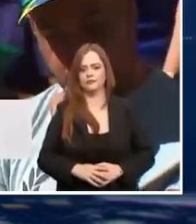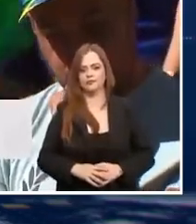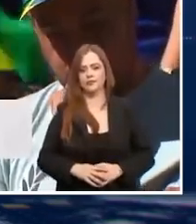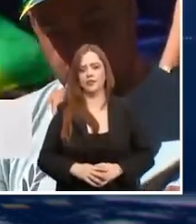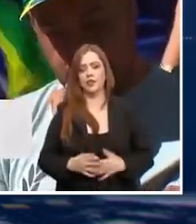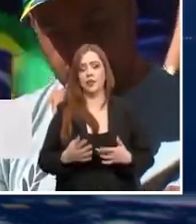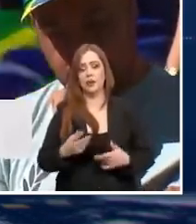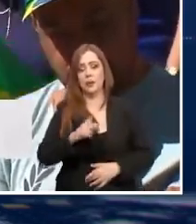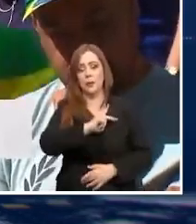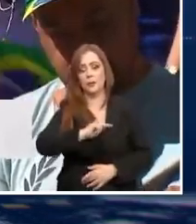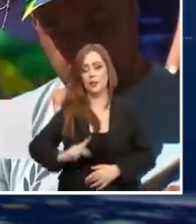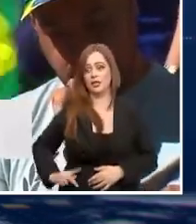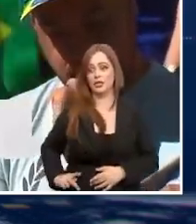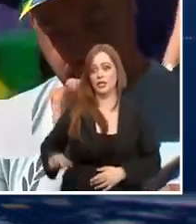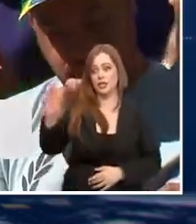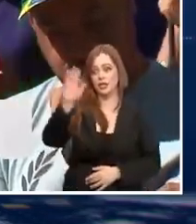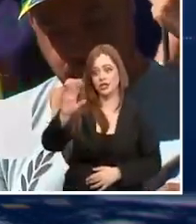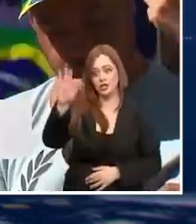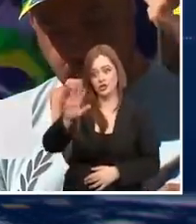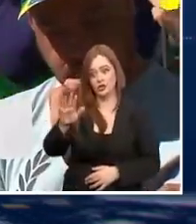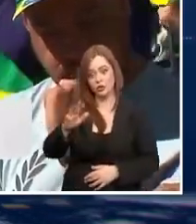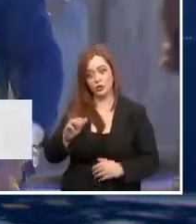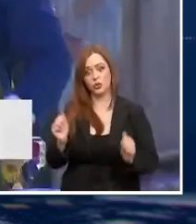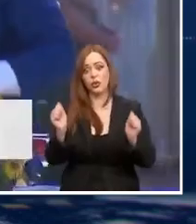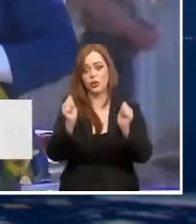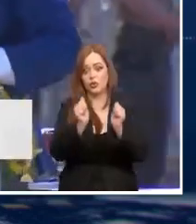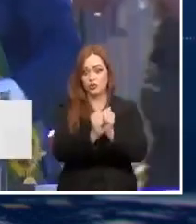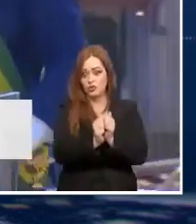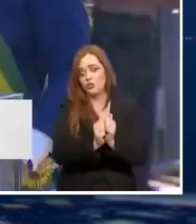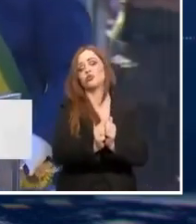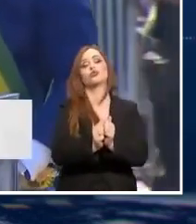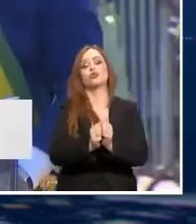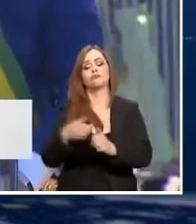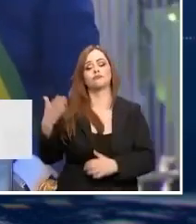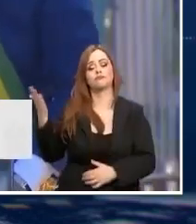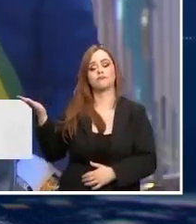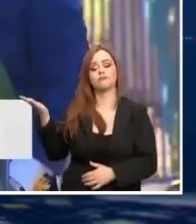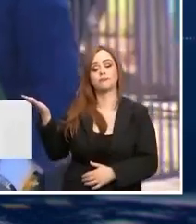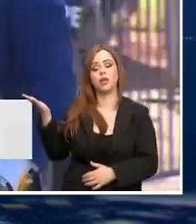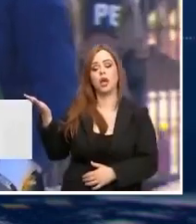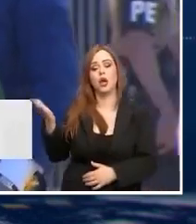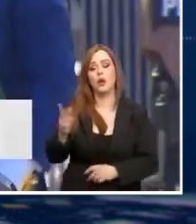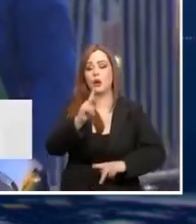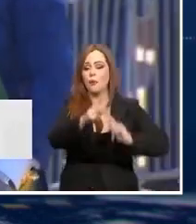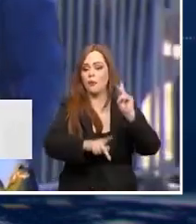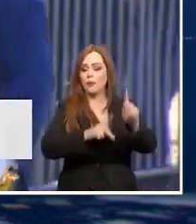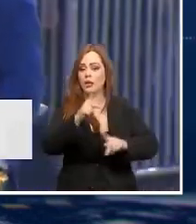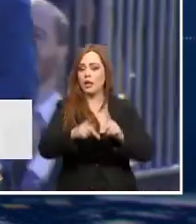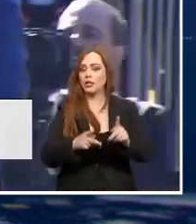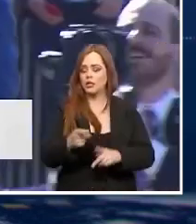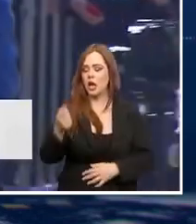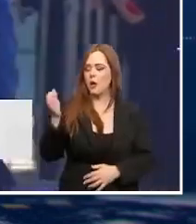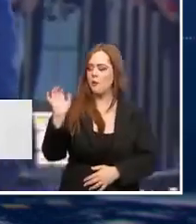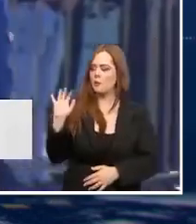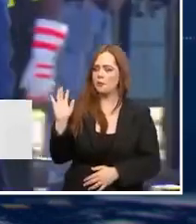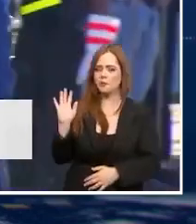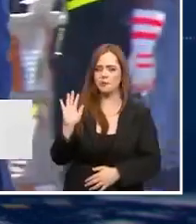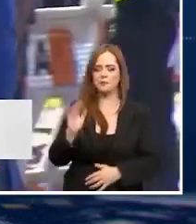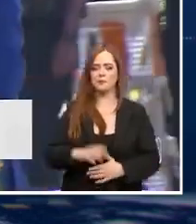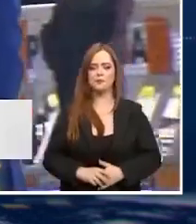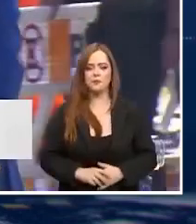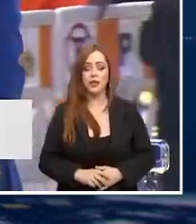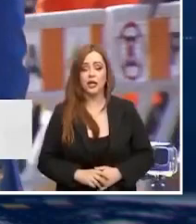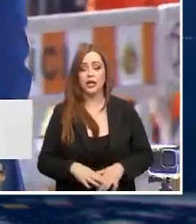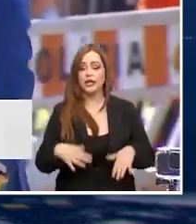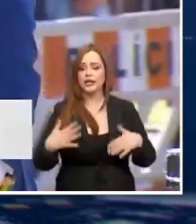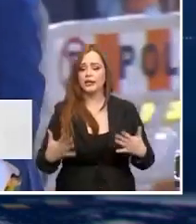para o Rio Grande do Sul. Porque fica claro, ele só quer saber de passear para o mundo, fazer turismo, falar coisas que não